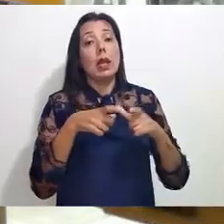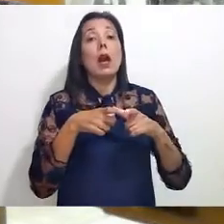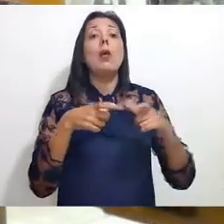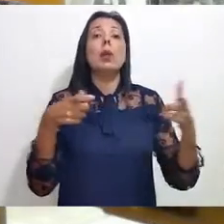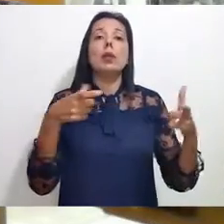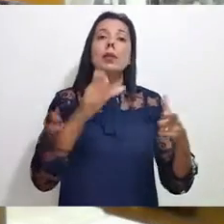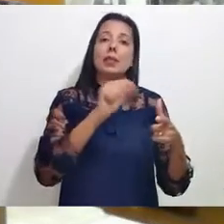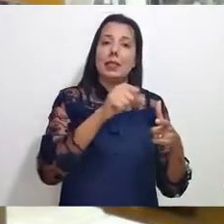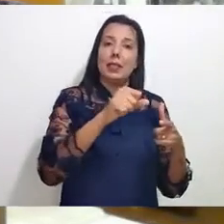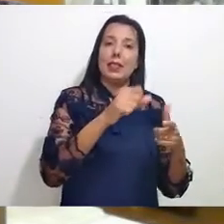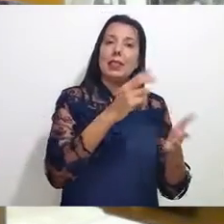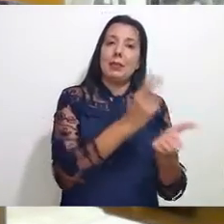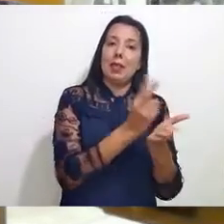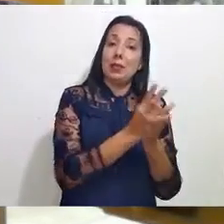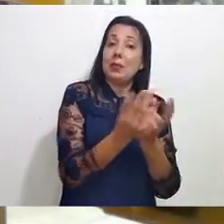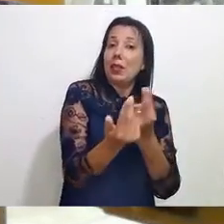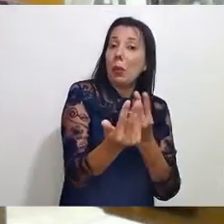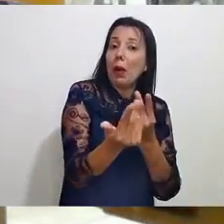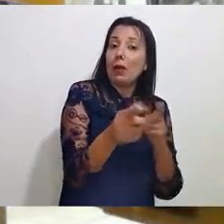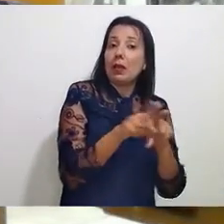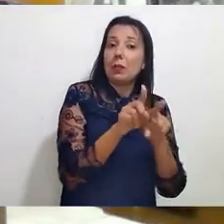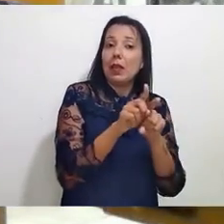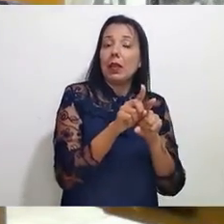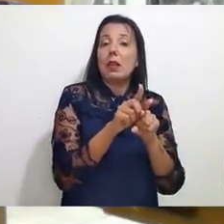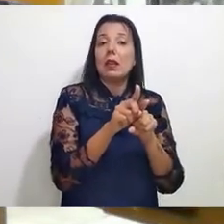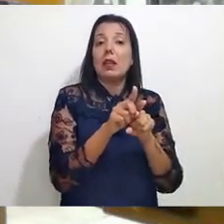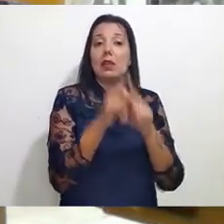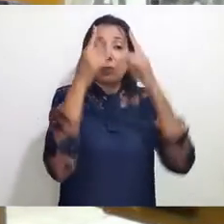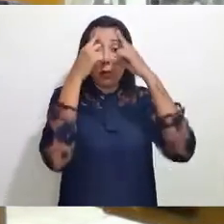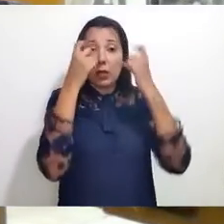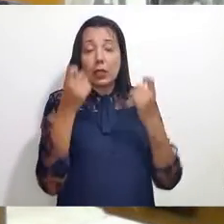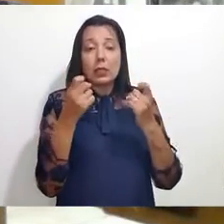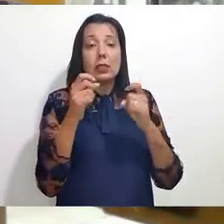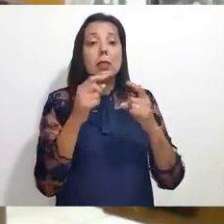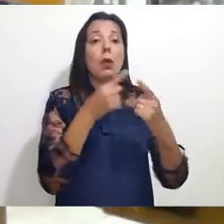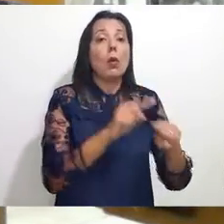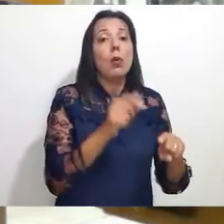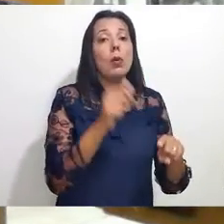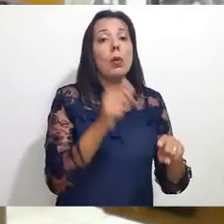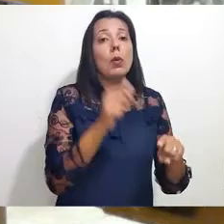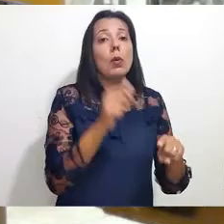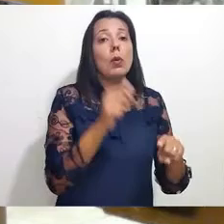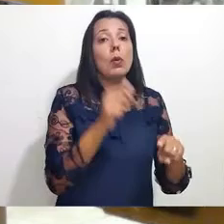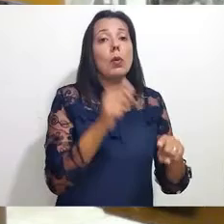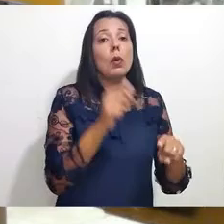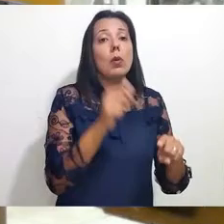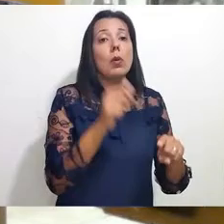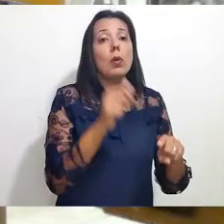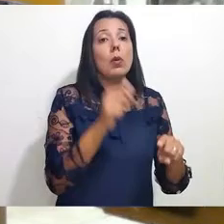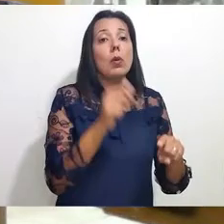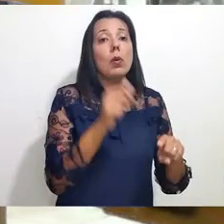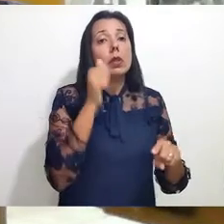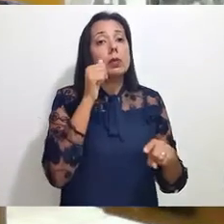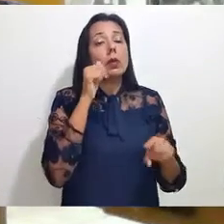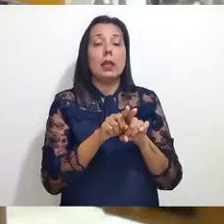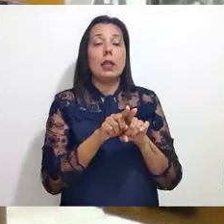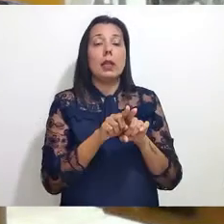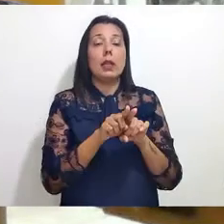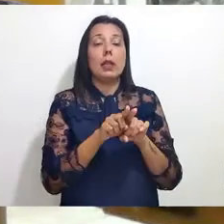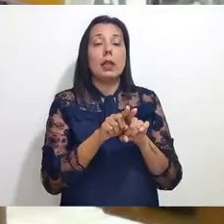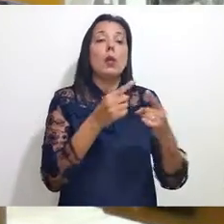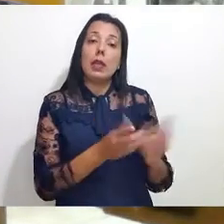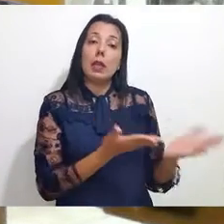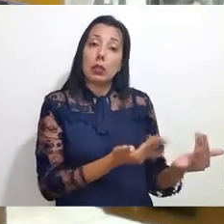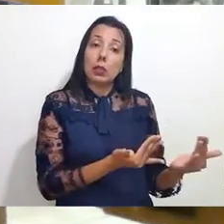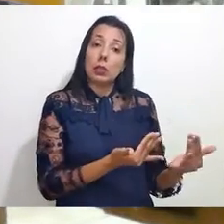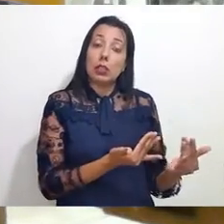forma que aumentou a violência contra a mulher, está aumentando a violência contra a criança e adolescente, e a gente, enquanto sociedade